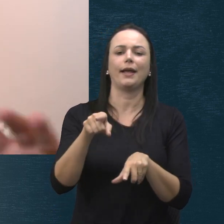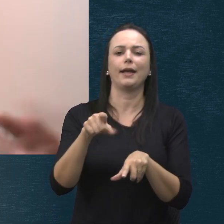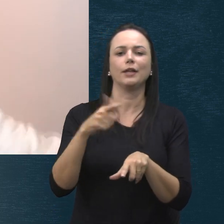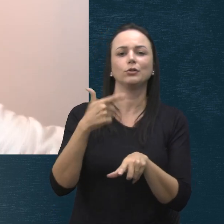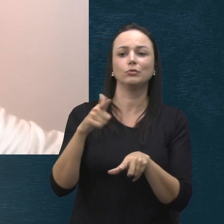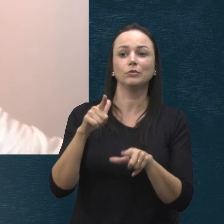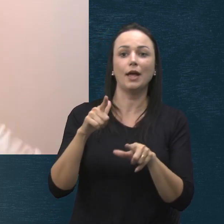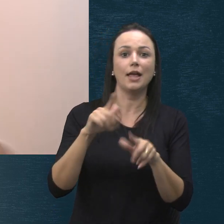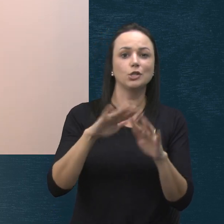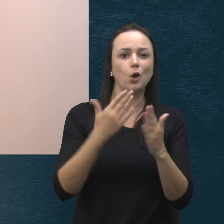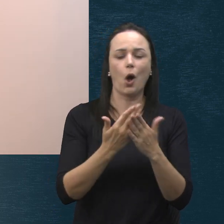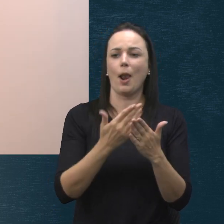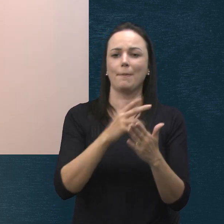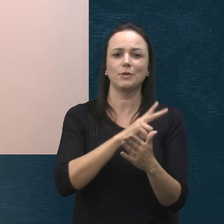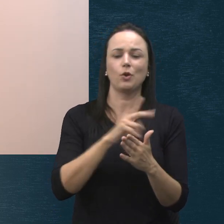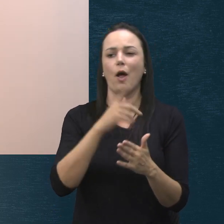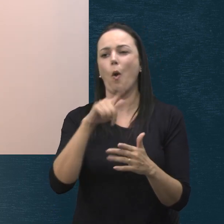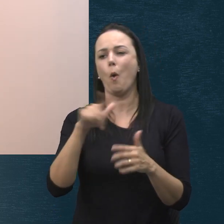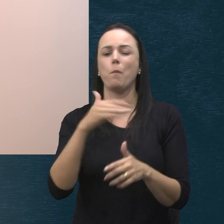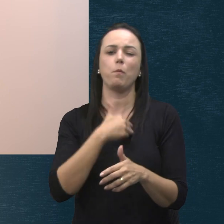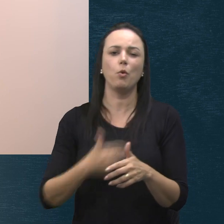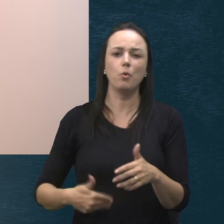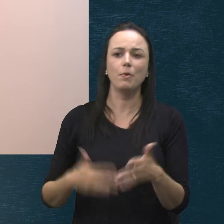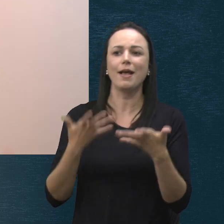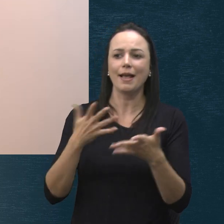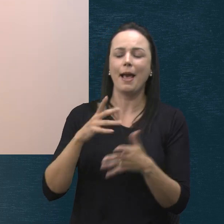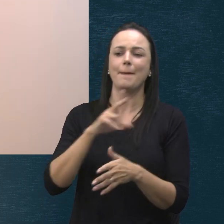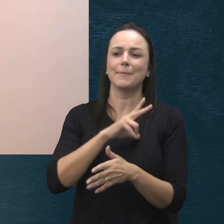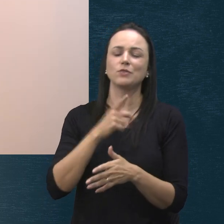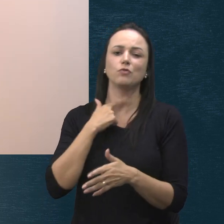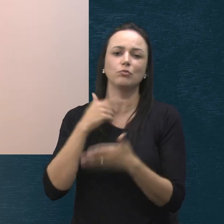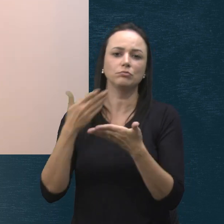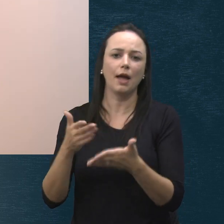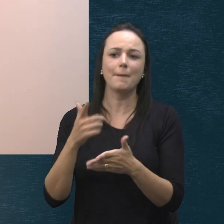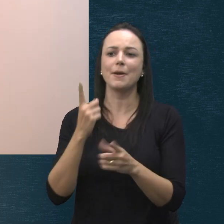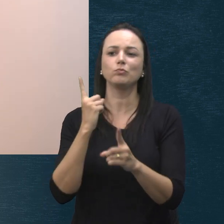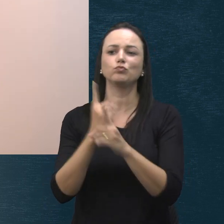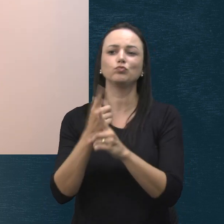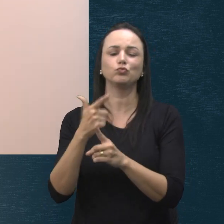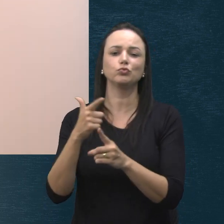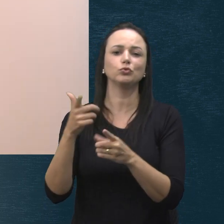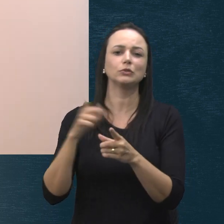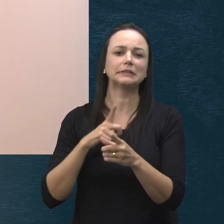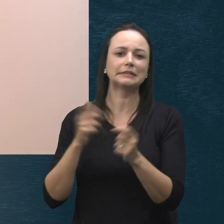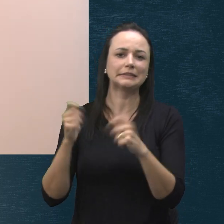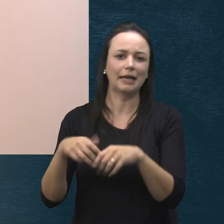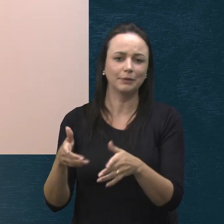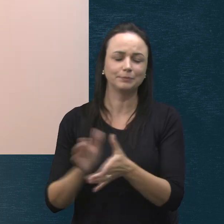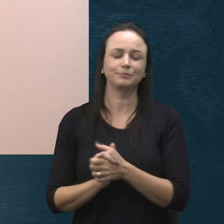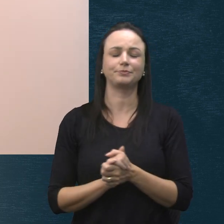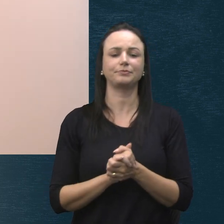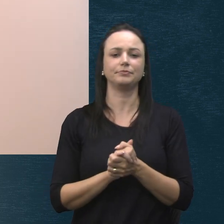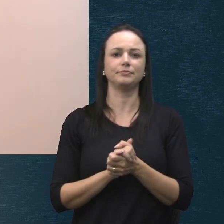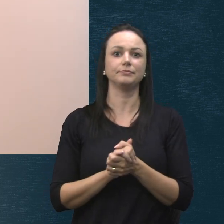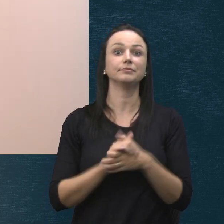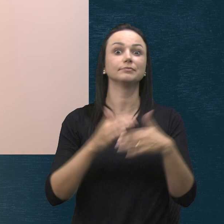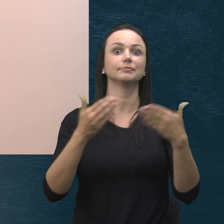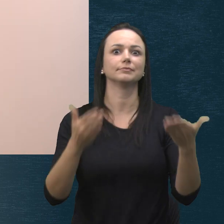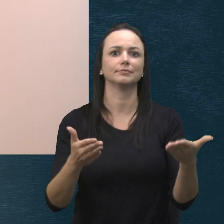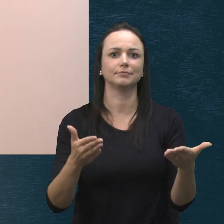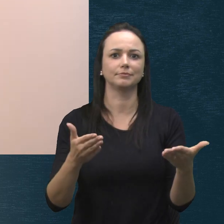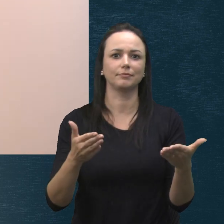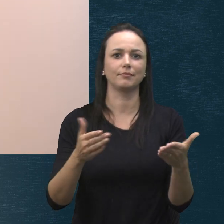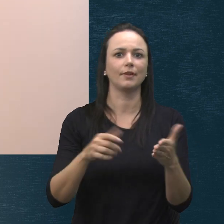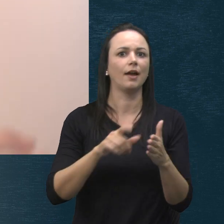escola particular, colocou numa pública, mas gostaria de estar numa particular. Né? Mas é porque não achou uma que atendesse essas necessidades. Aí, vai